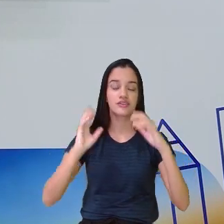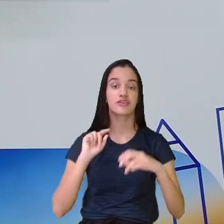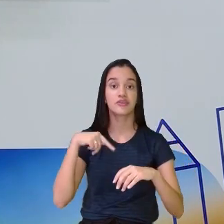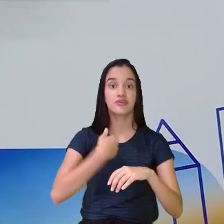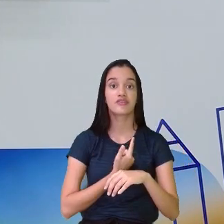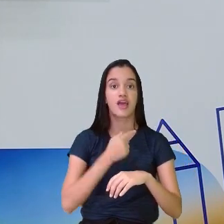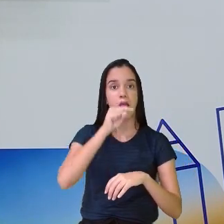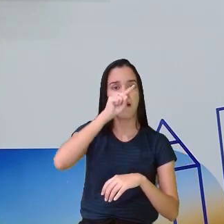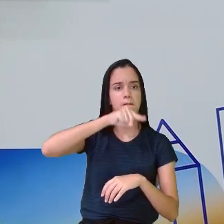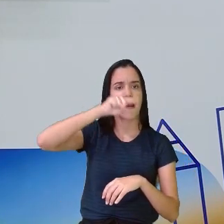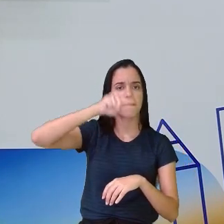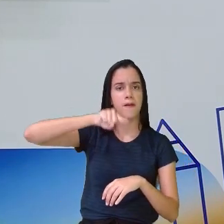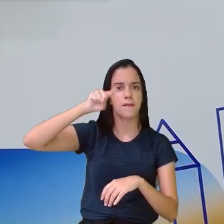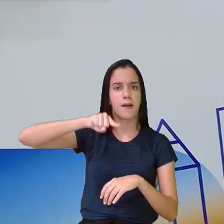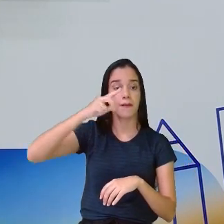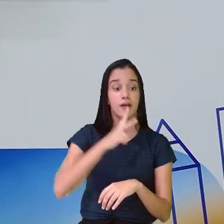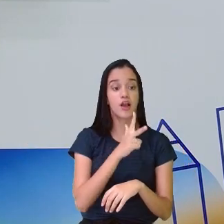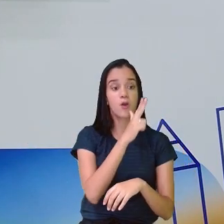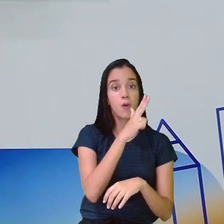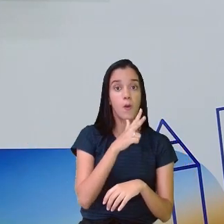fazer um zigue-zague aqui, imitando a